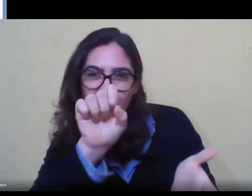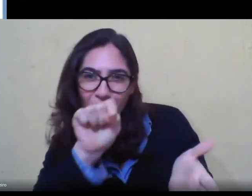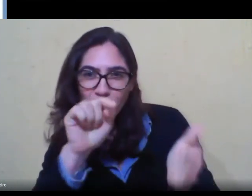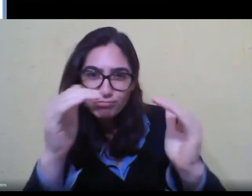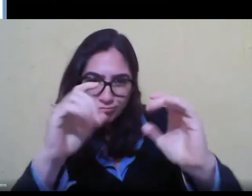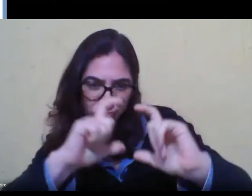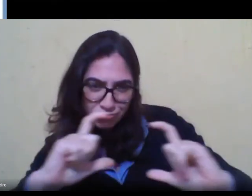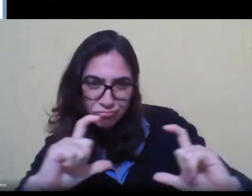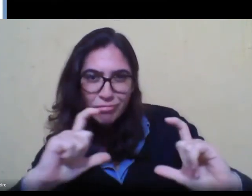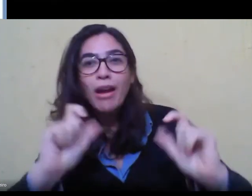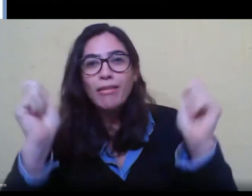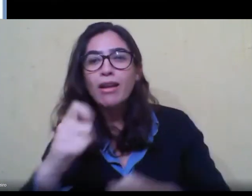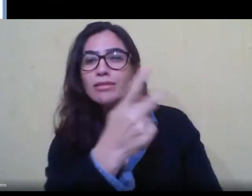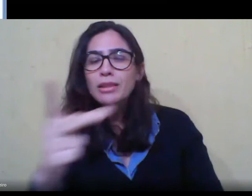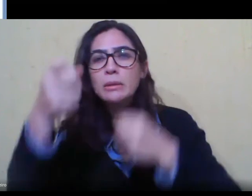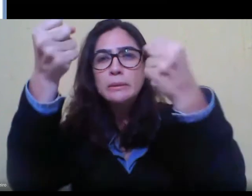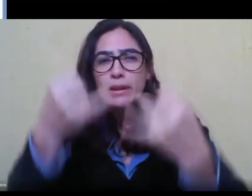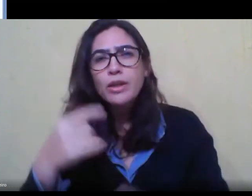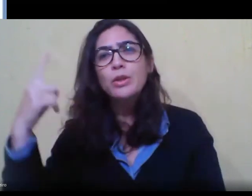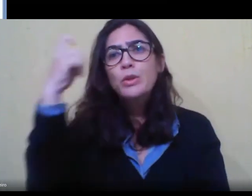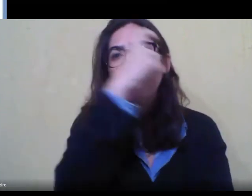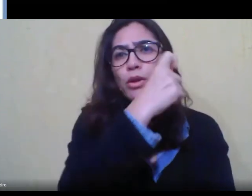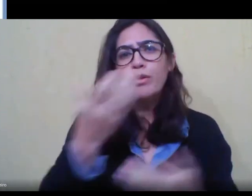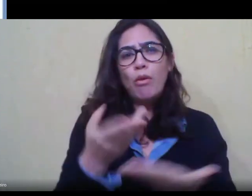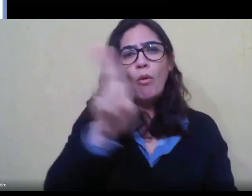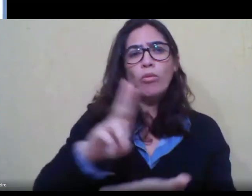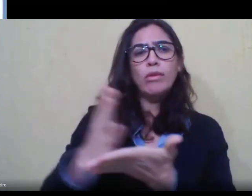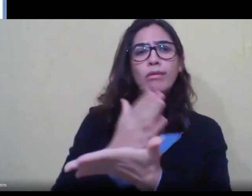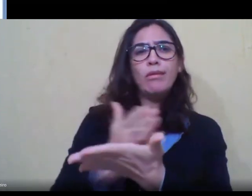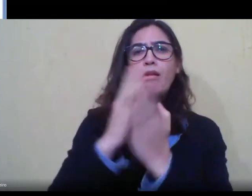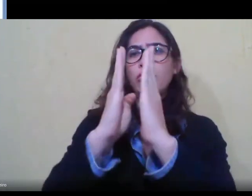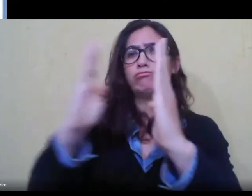aquisição dos livros nas bibliotecas e o período de excepcionalidade.